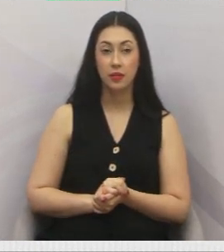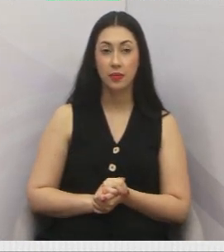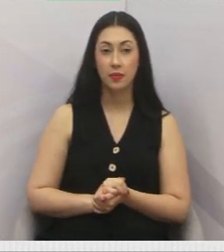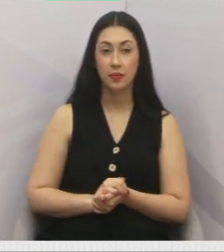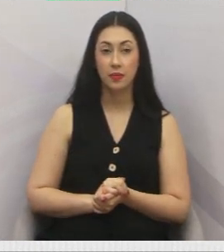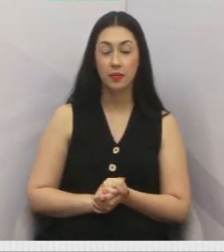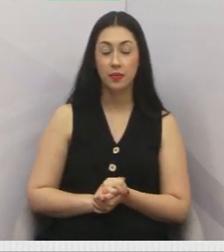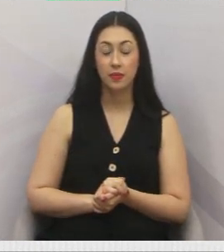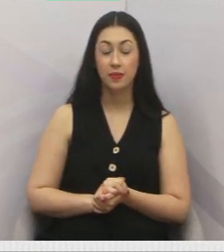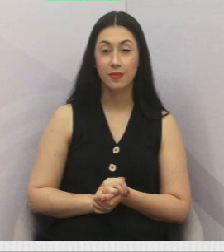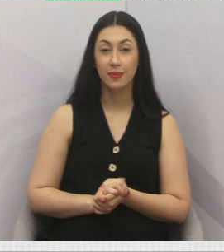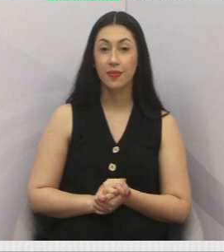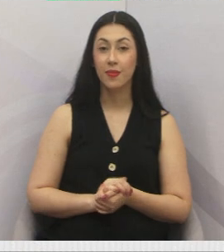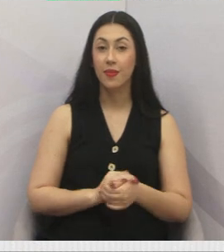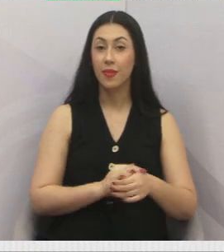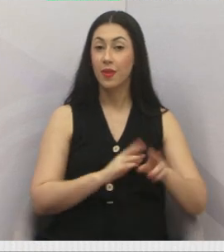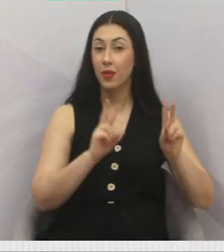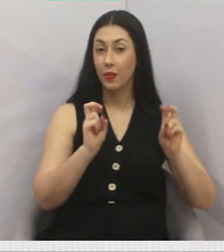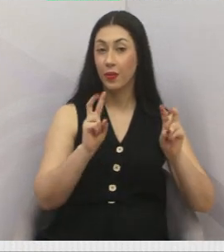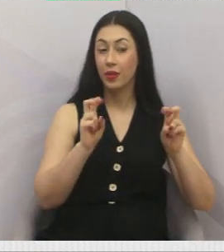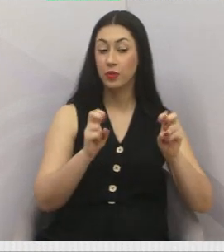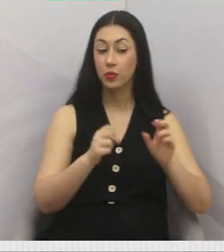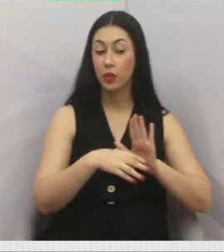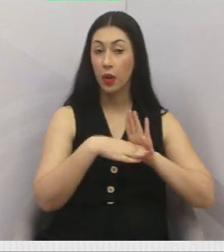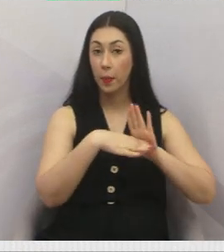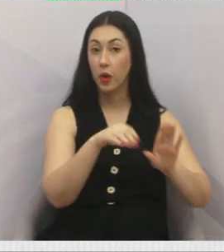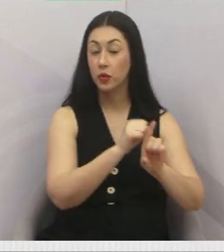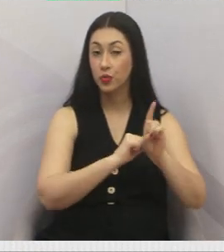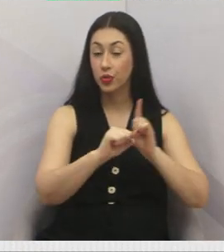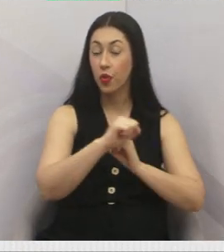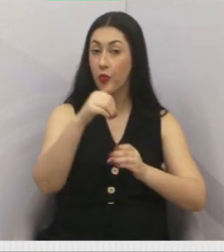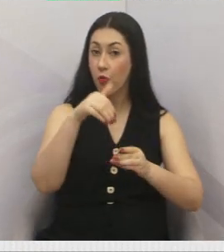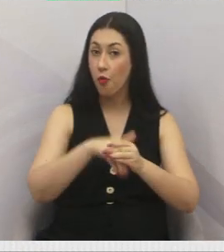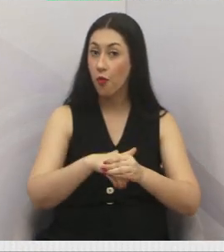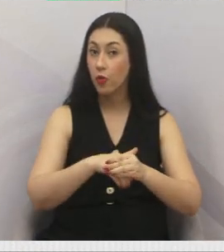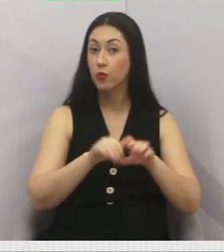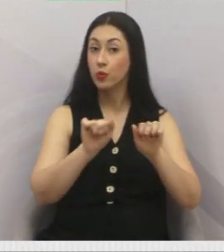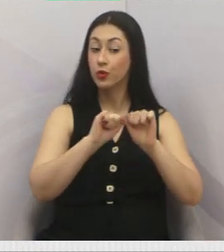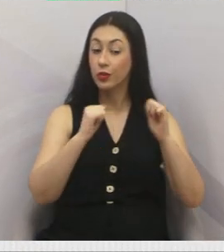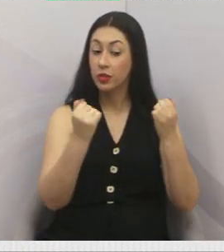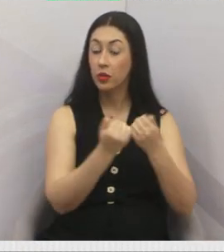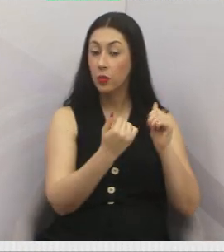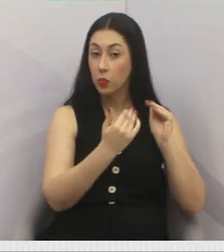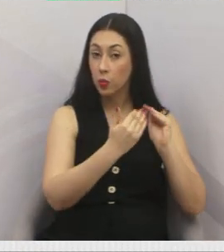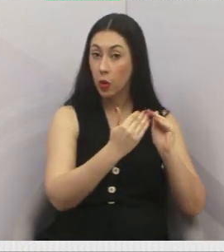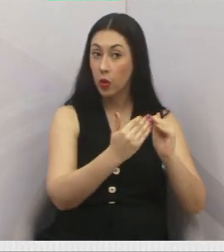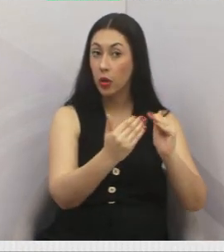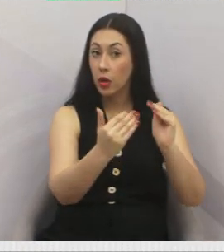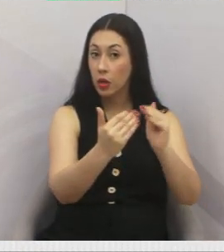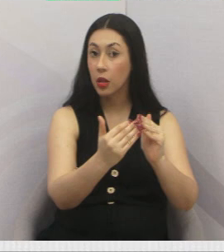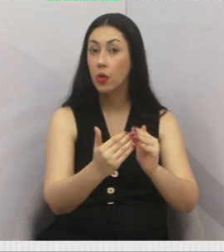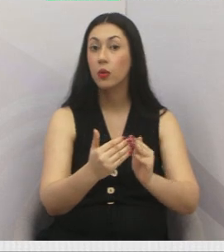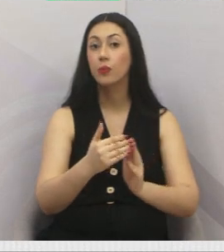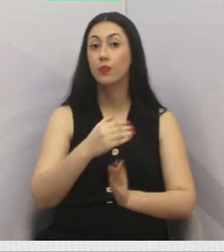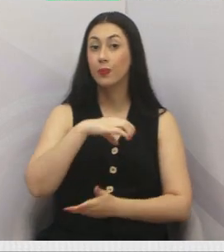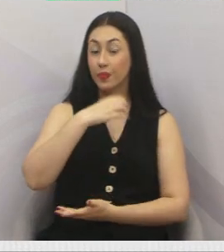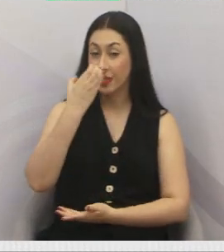voto, Movimentos Populares... Um voto para a Associação dos Moradores do Jardim Paraíso e Jardim